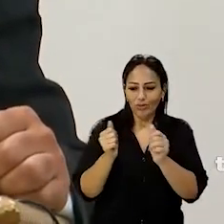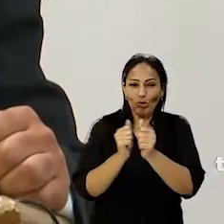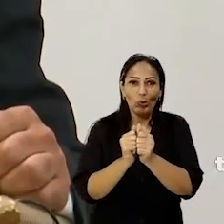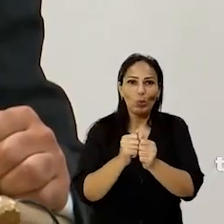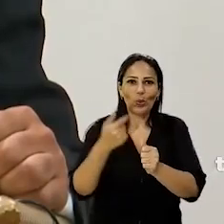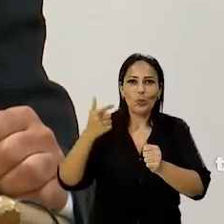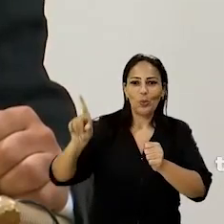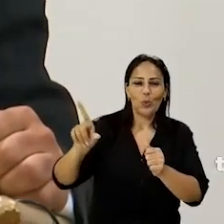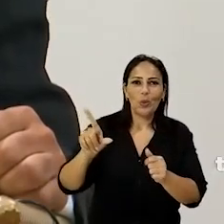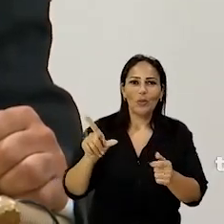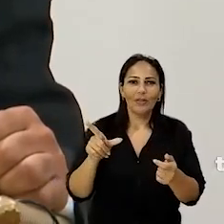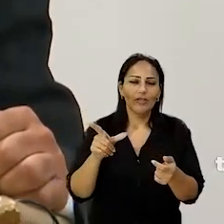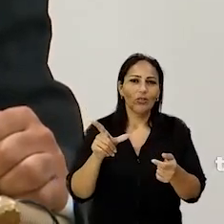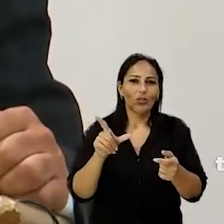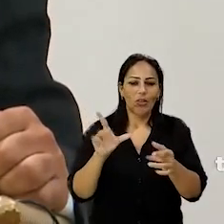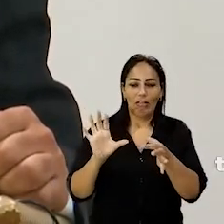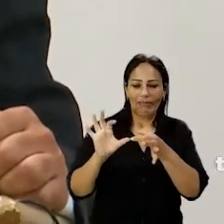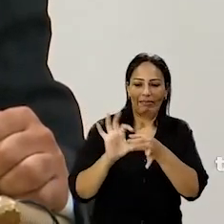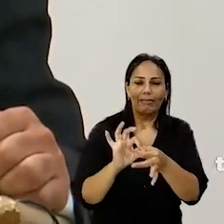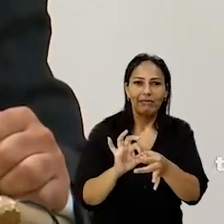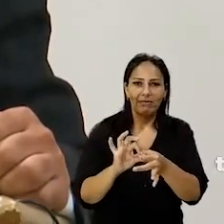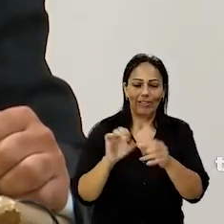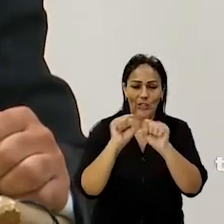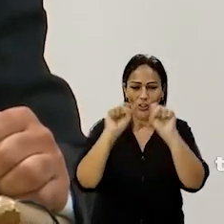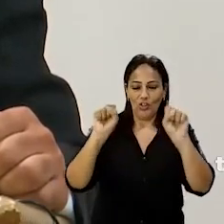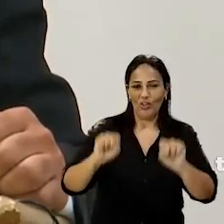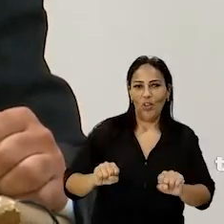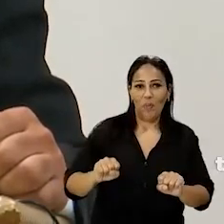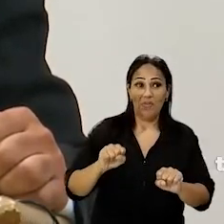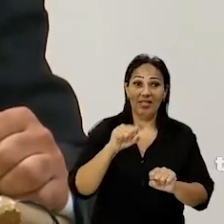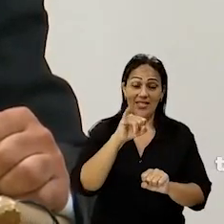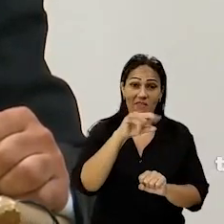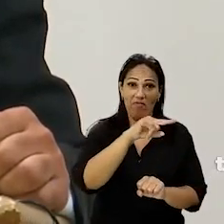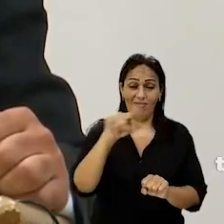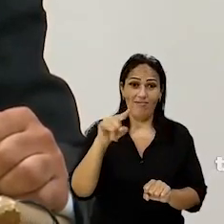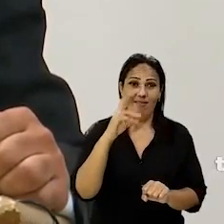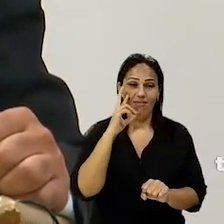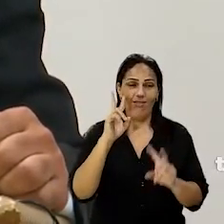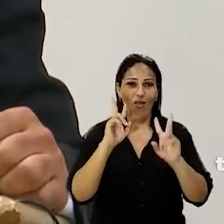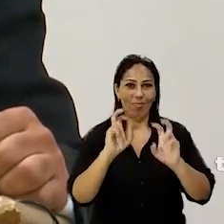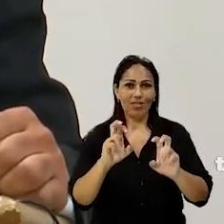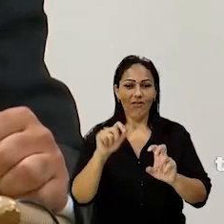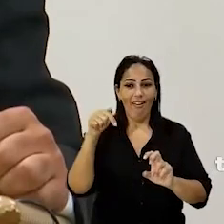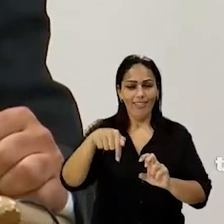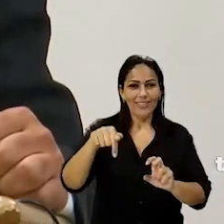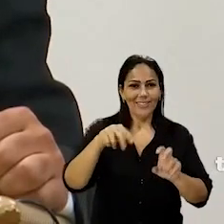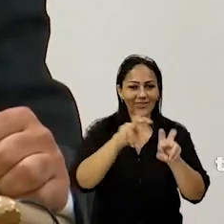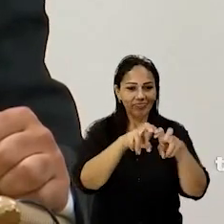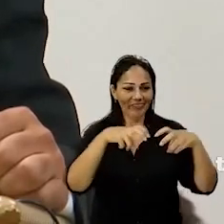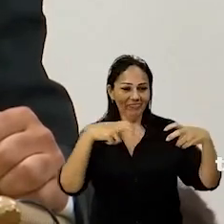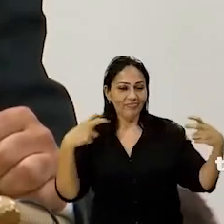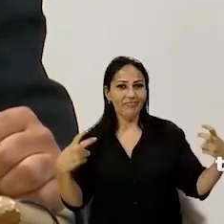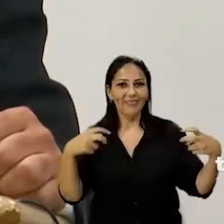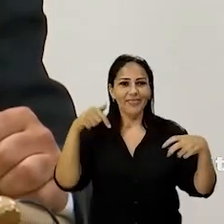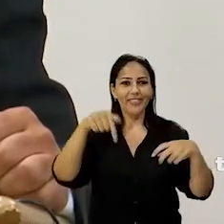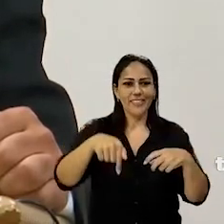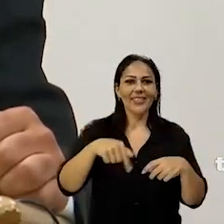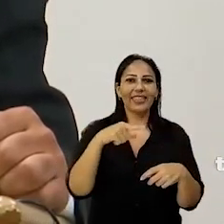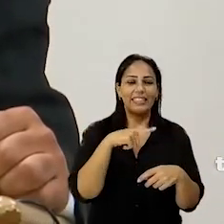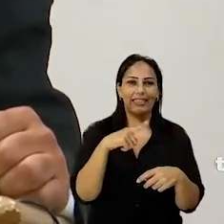nenhum sistema, com nenhum sistema. Se vocês observarem aqui em cima desse palanque,